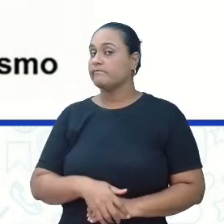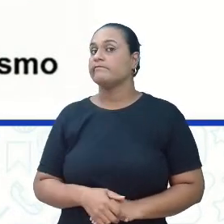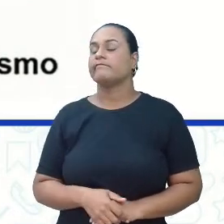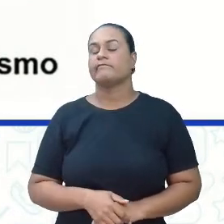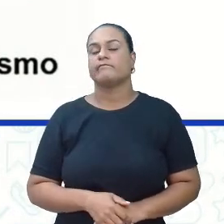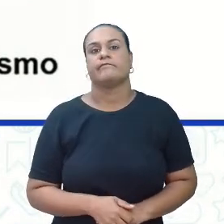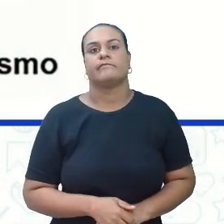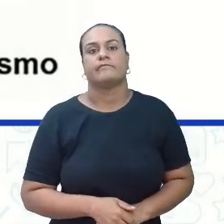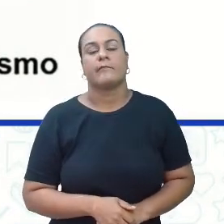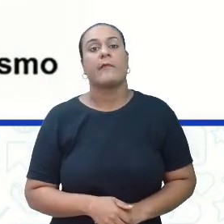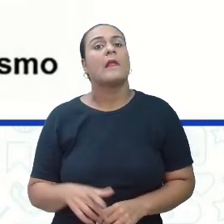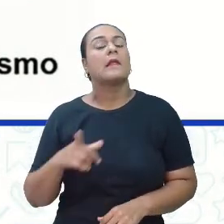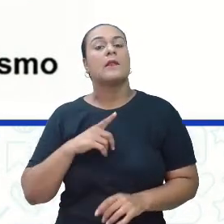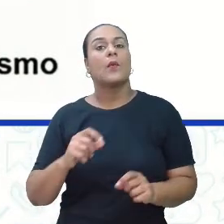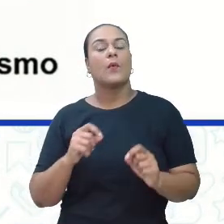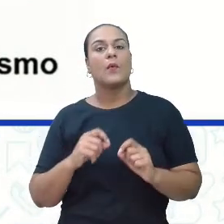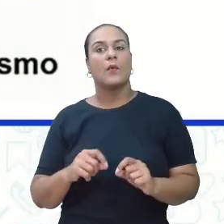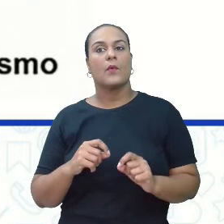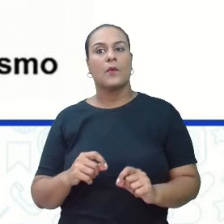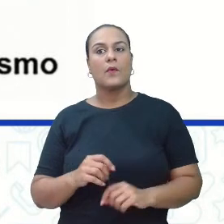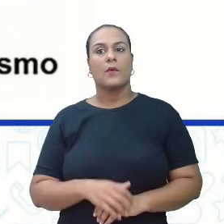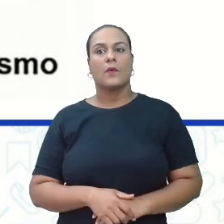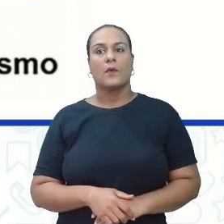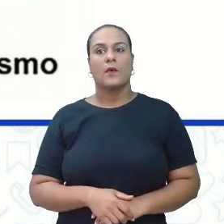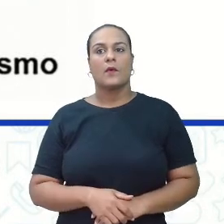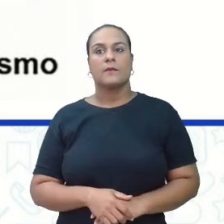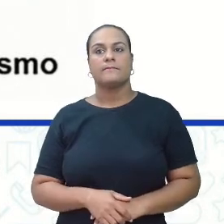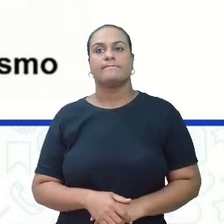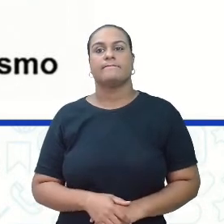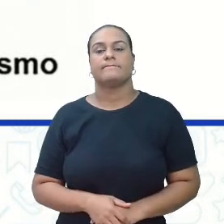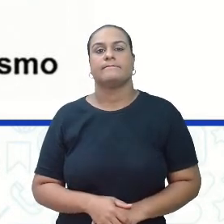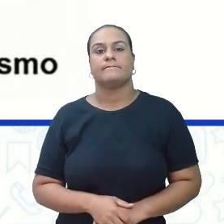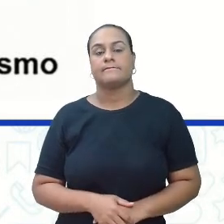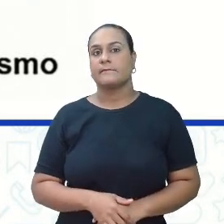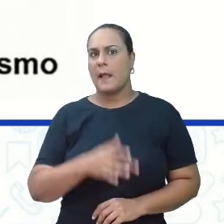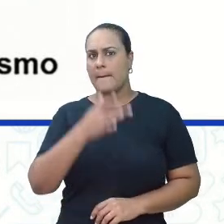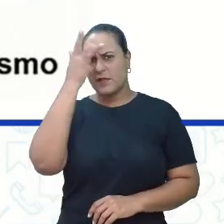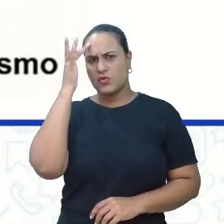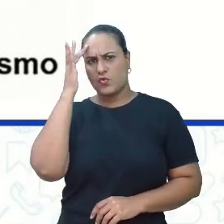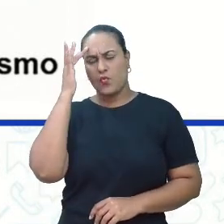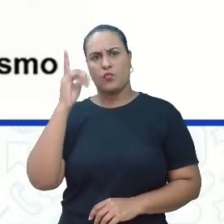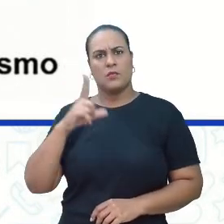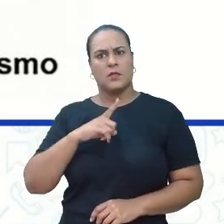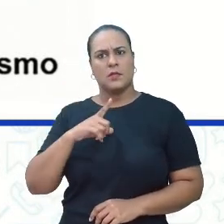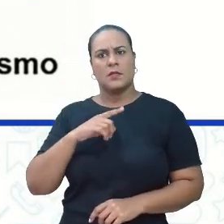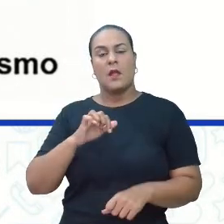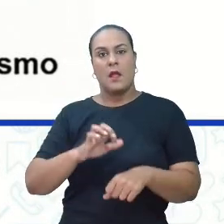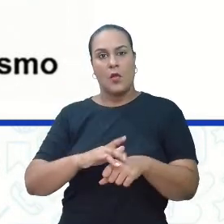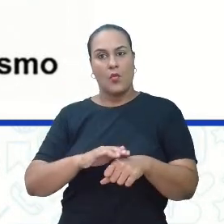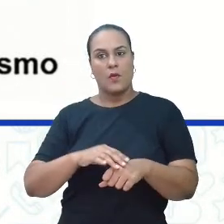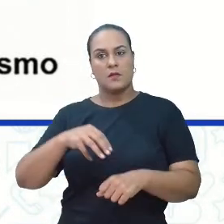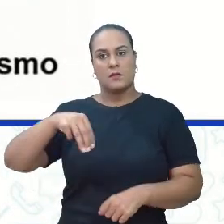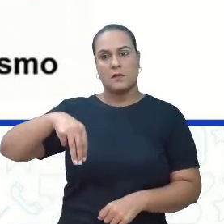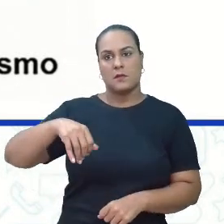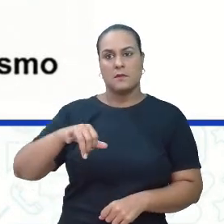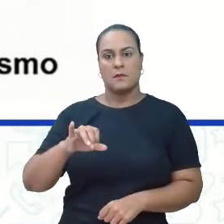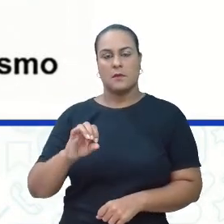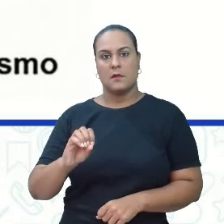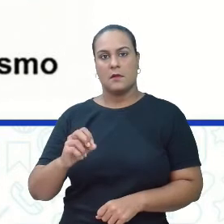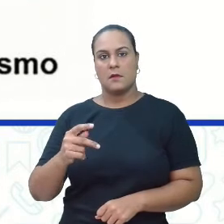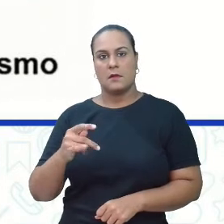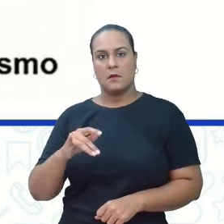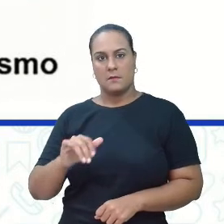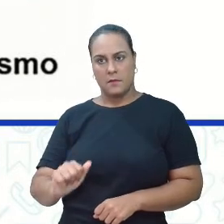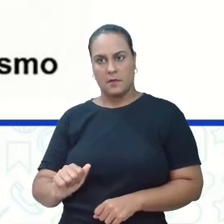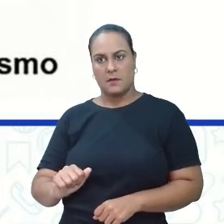nós temos aí na miopia? O indivíduo míope, muitas vezes ele é confundido com